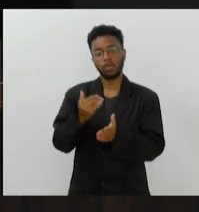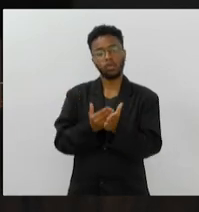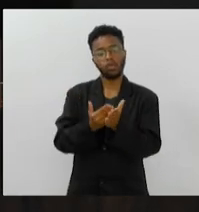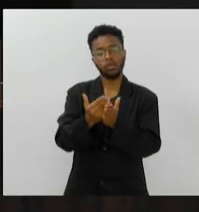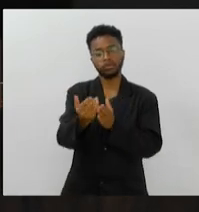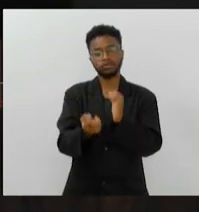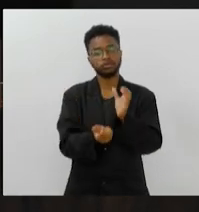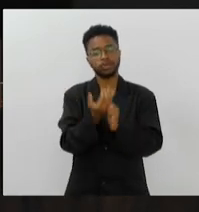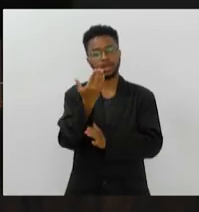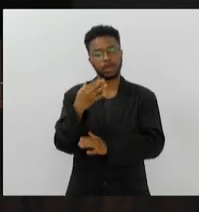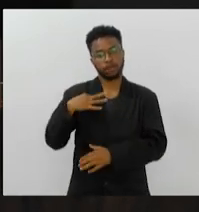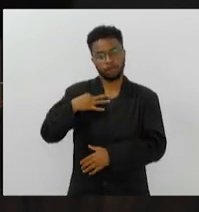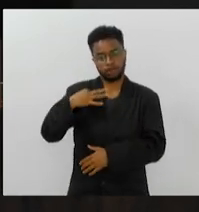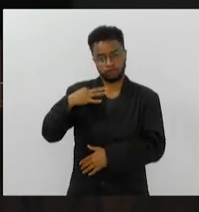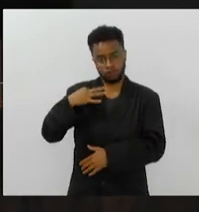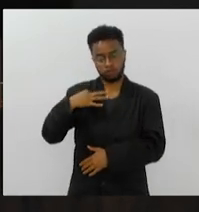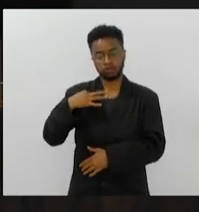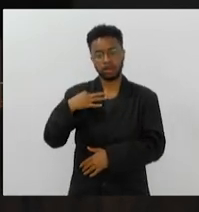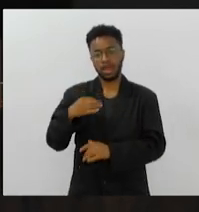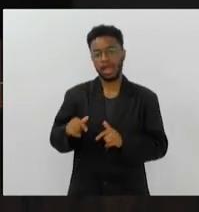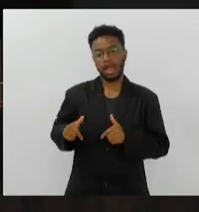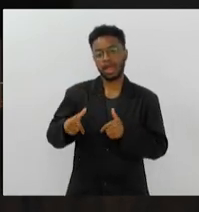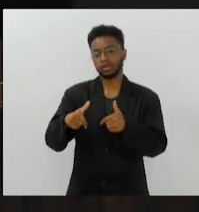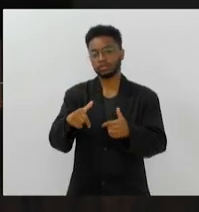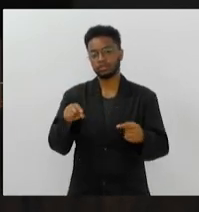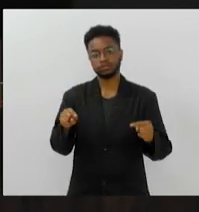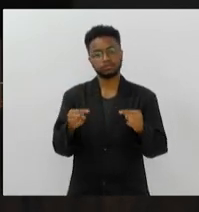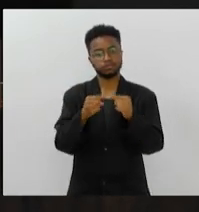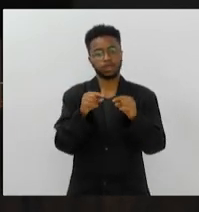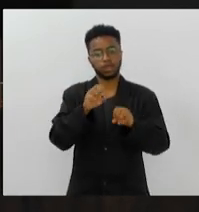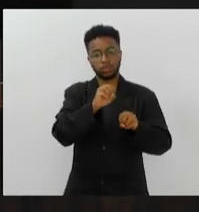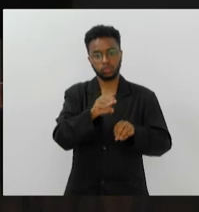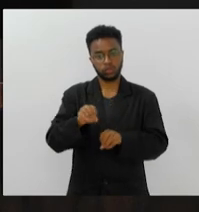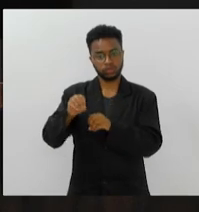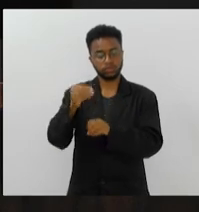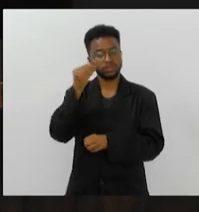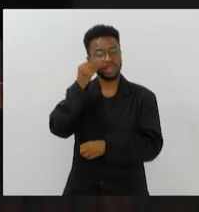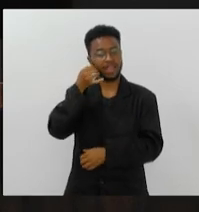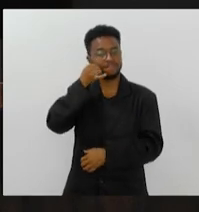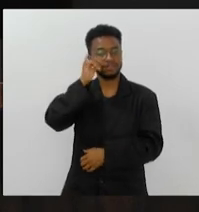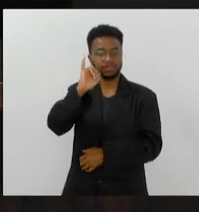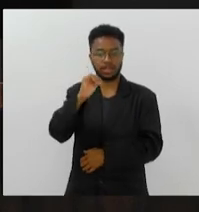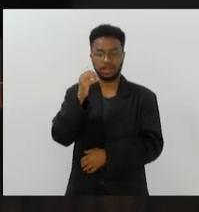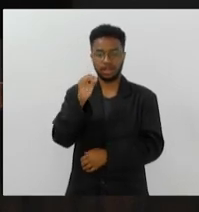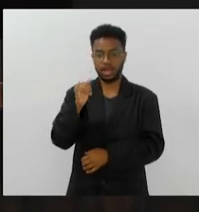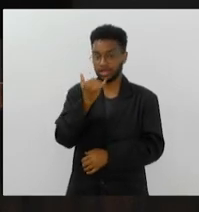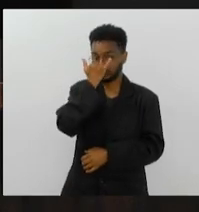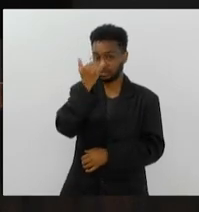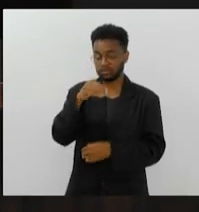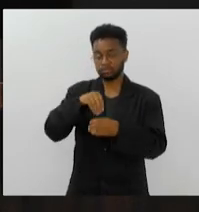desenvolver voluntariamente ações educativas de cunho preventivo em